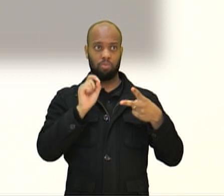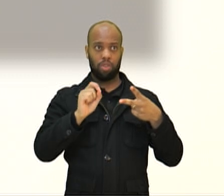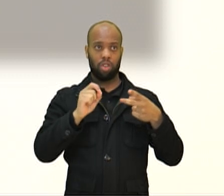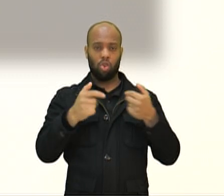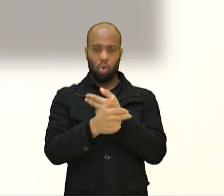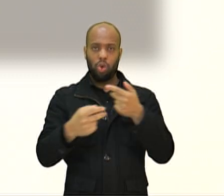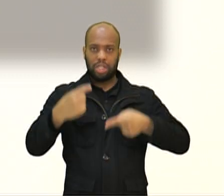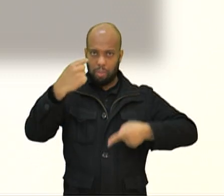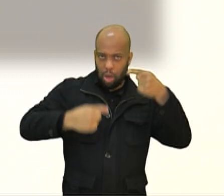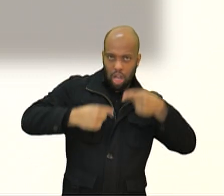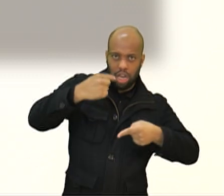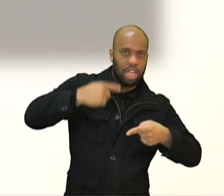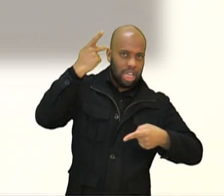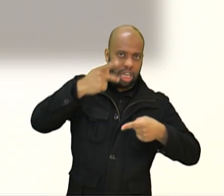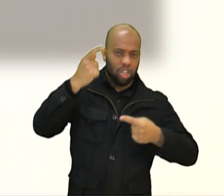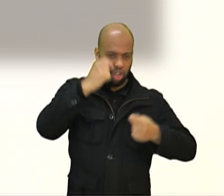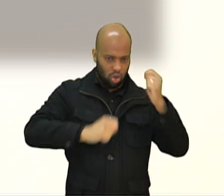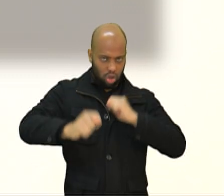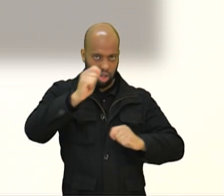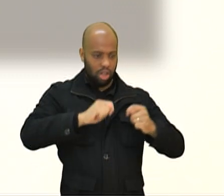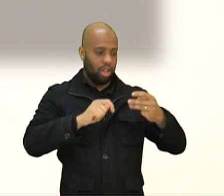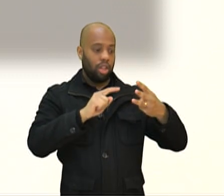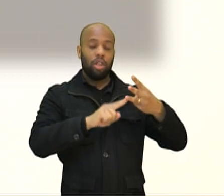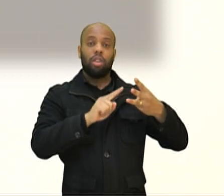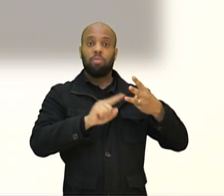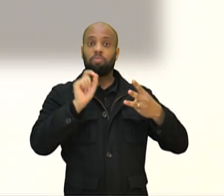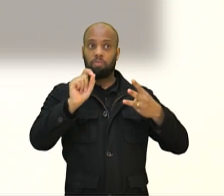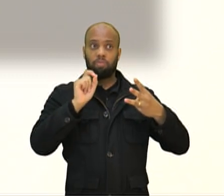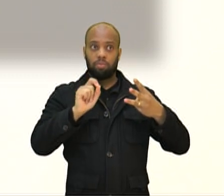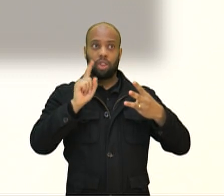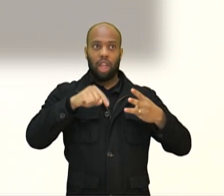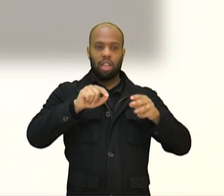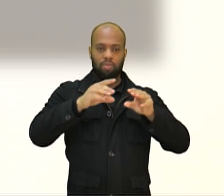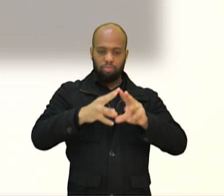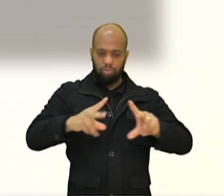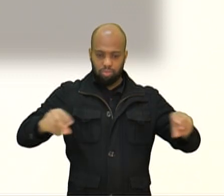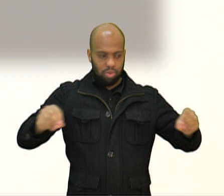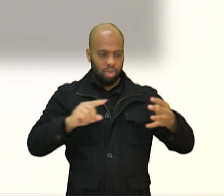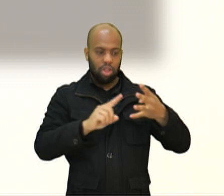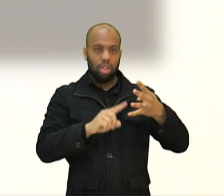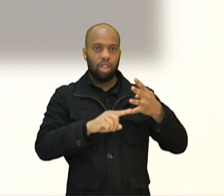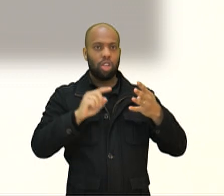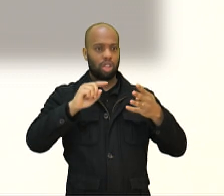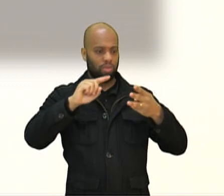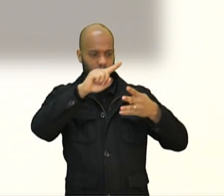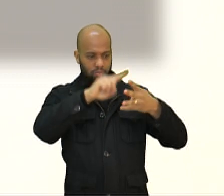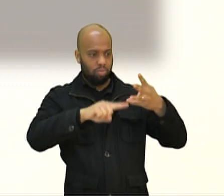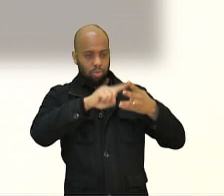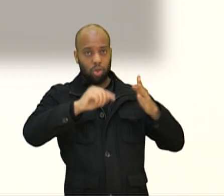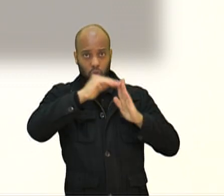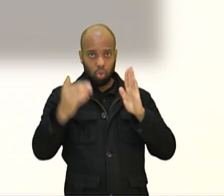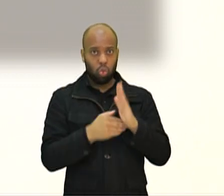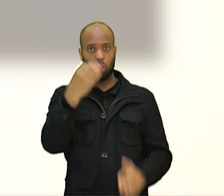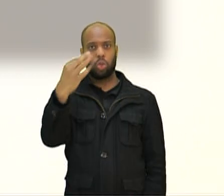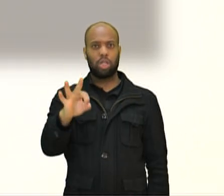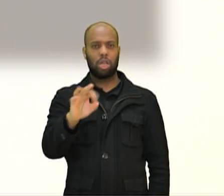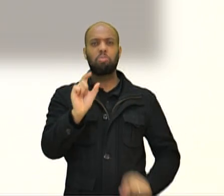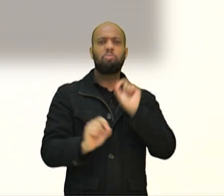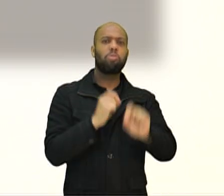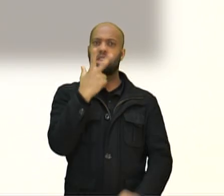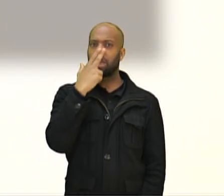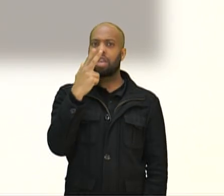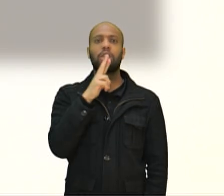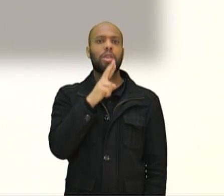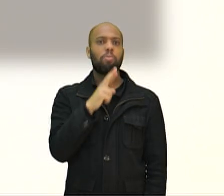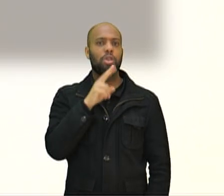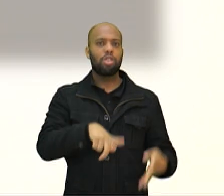B, questões políticas e econômicas. Letra C, relevo. Ou letra D, todas as alternativas. Qual que você acha? Vai